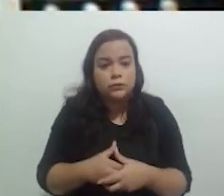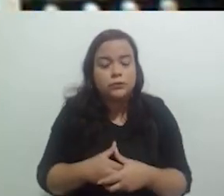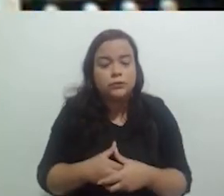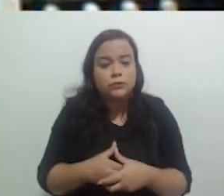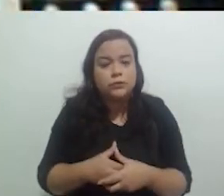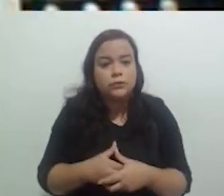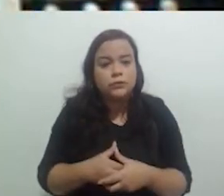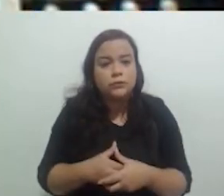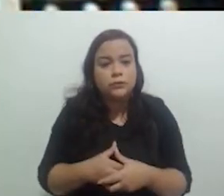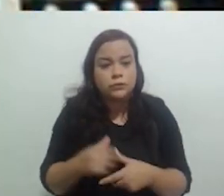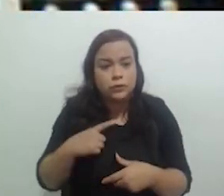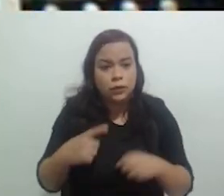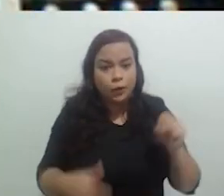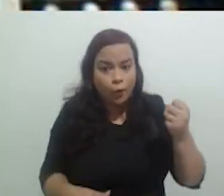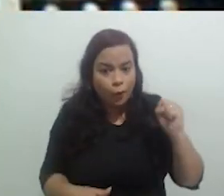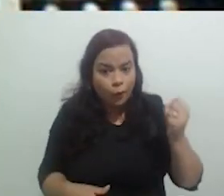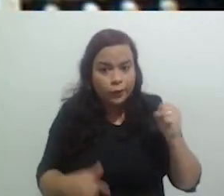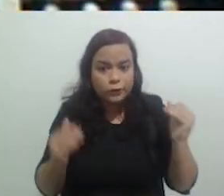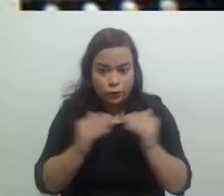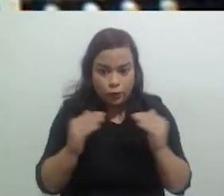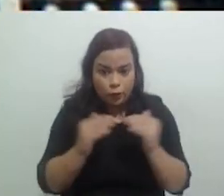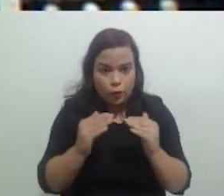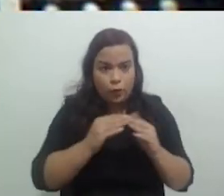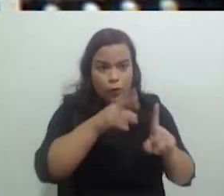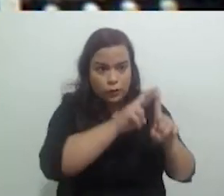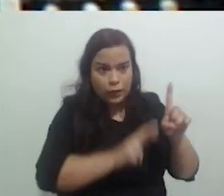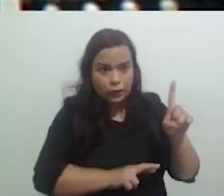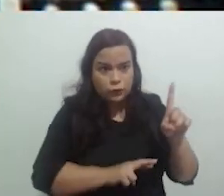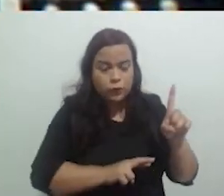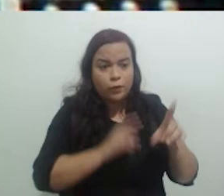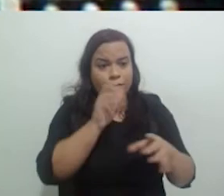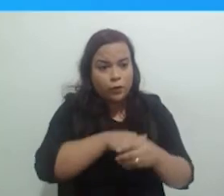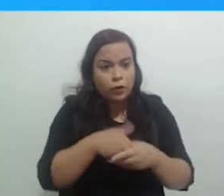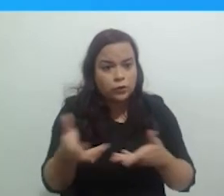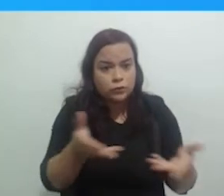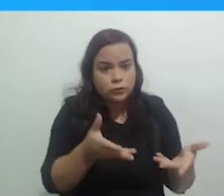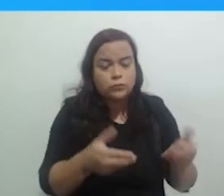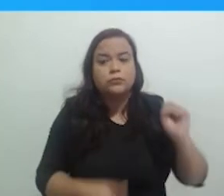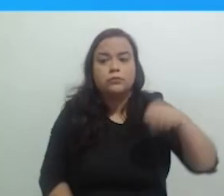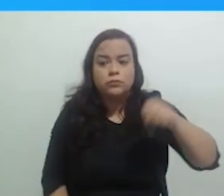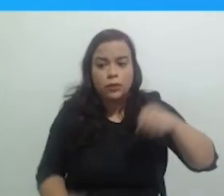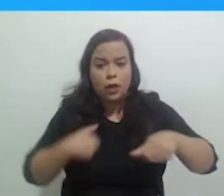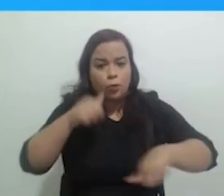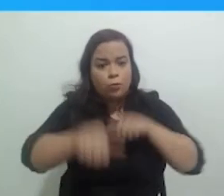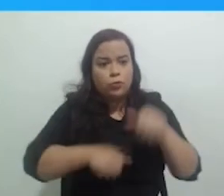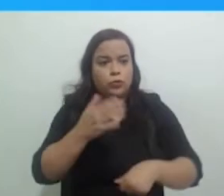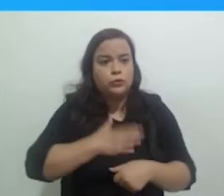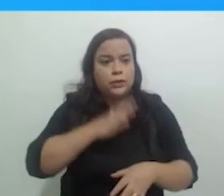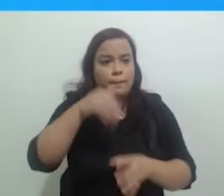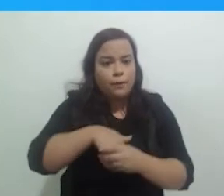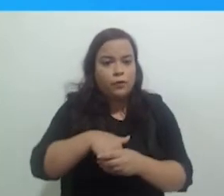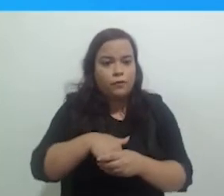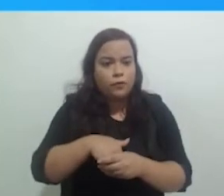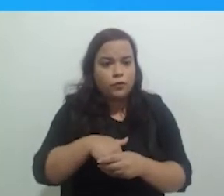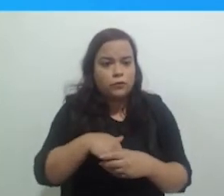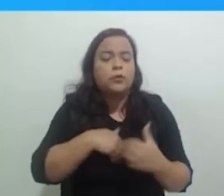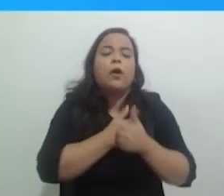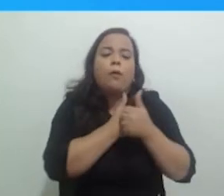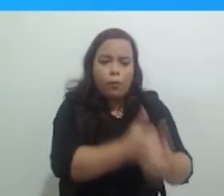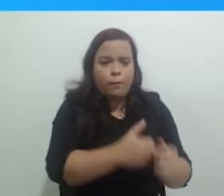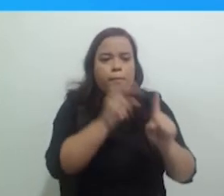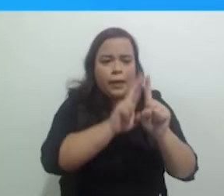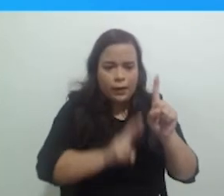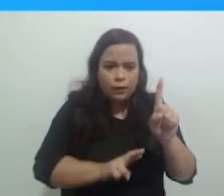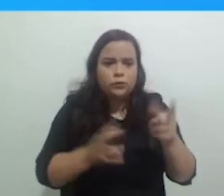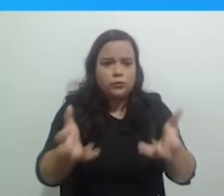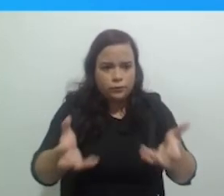8 concordando com o relator. Isso. Eu modifico o meu voto, senhor presidente, nesse 13. Acompanho o relator. Acompanhando também. Então, por